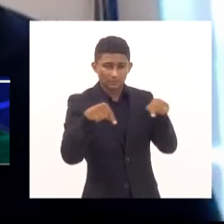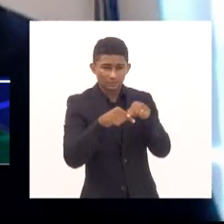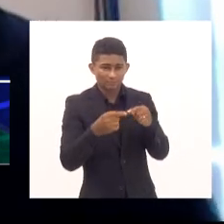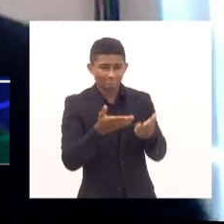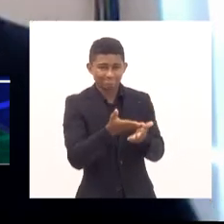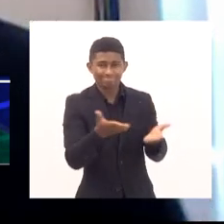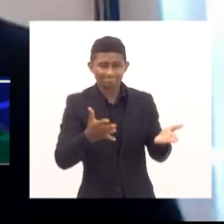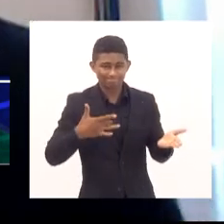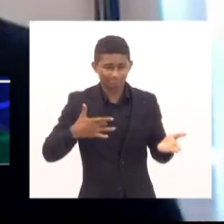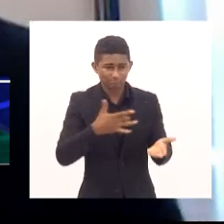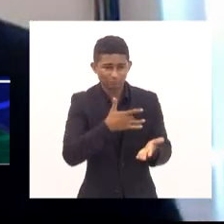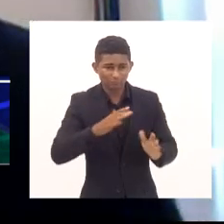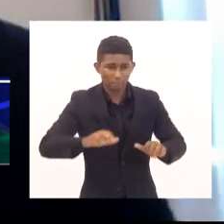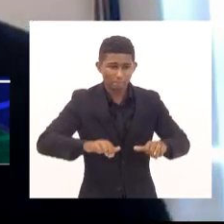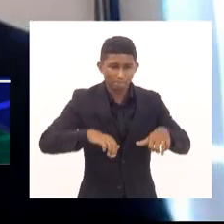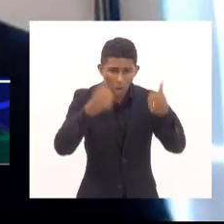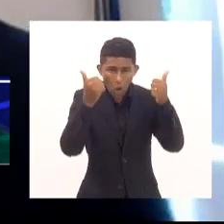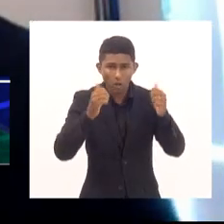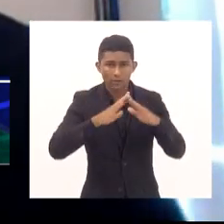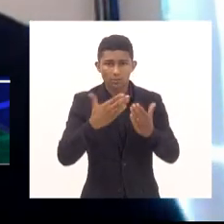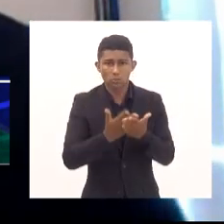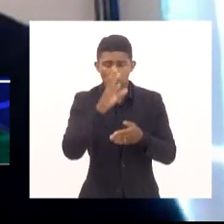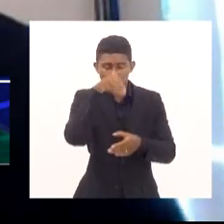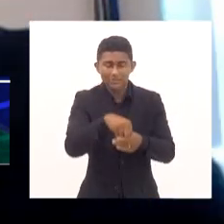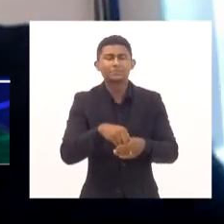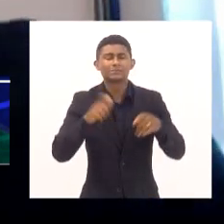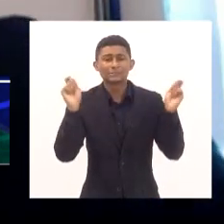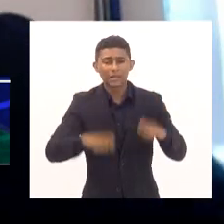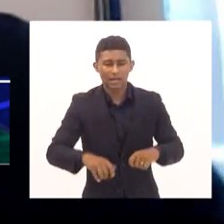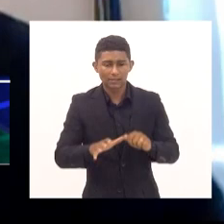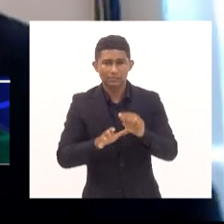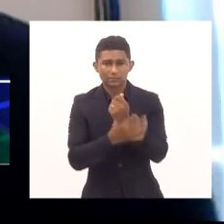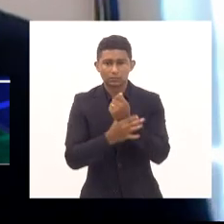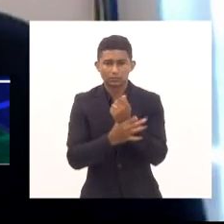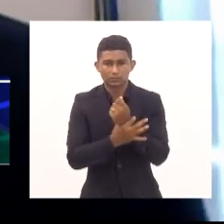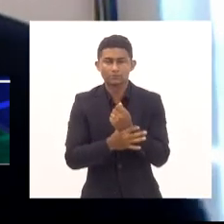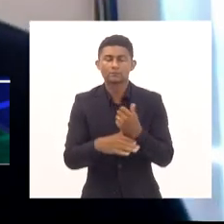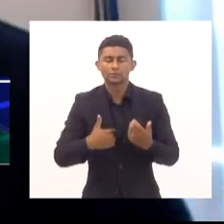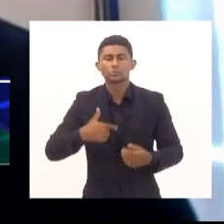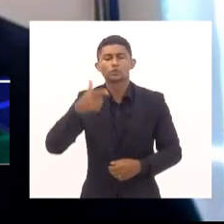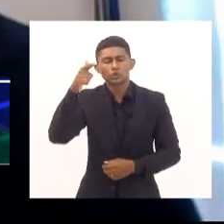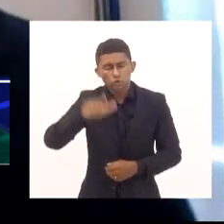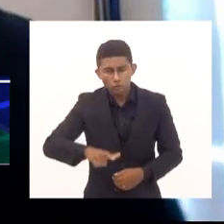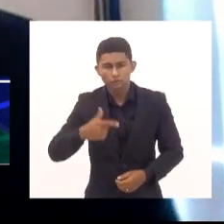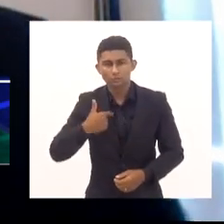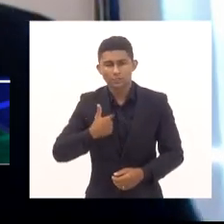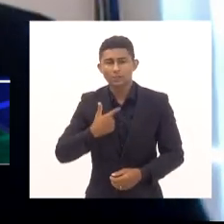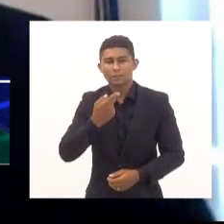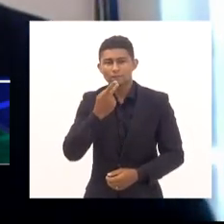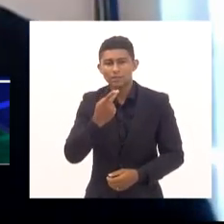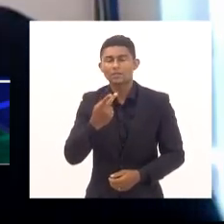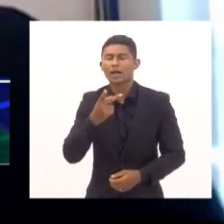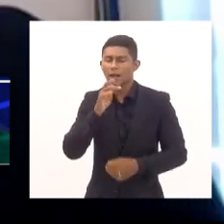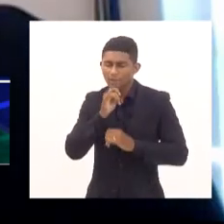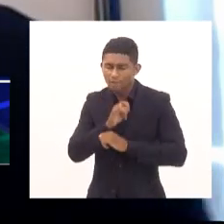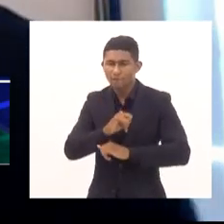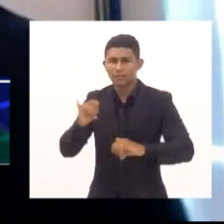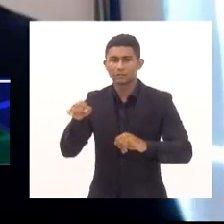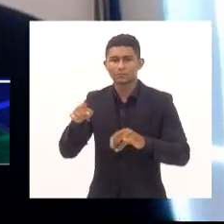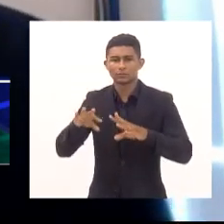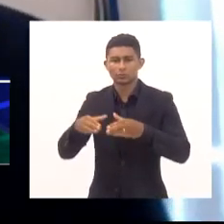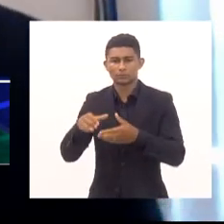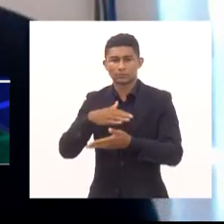saudável nas nossas escolas. Então, eu quero reiterar essas cobranças à Secretaria de Estado de